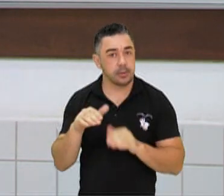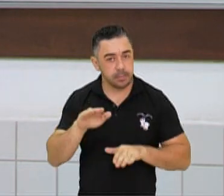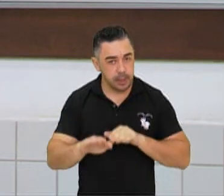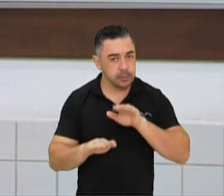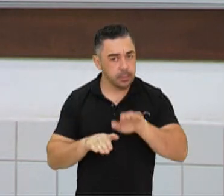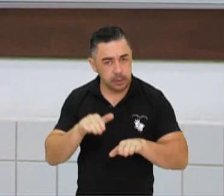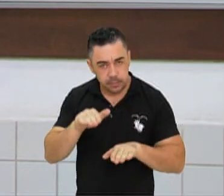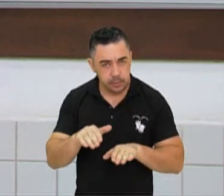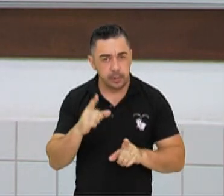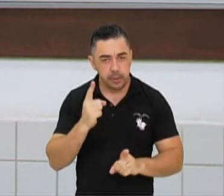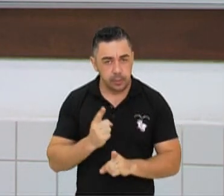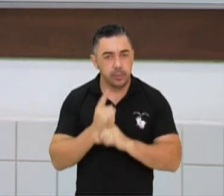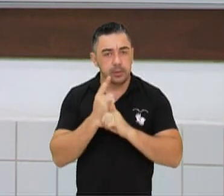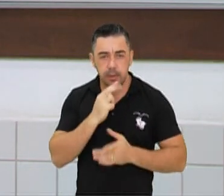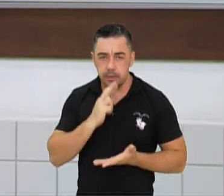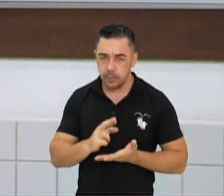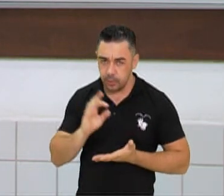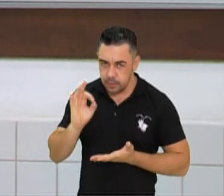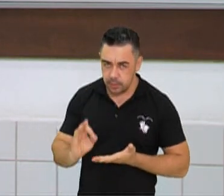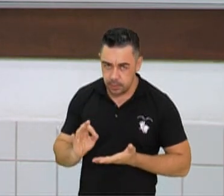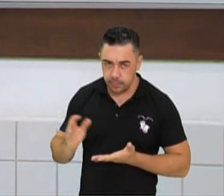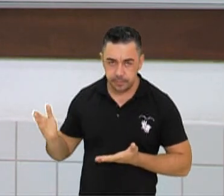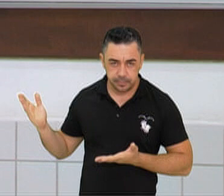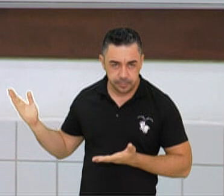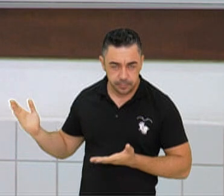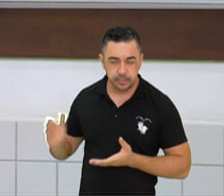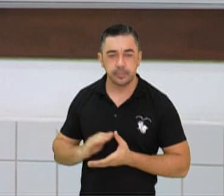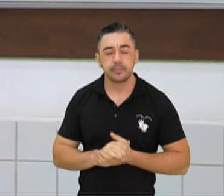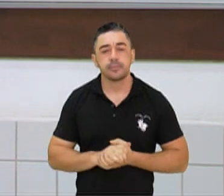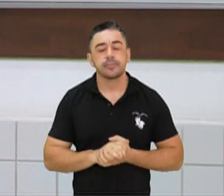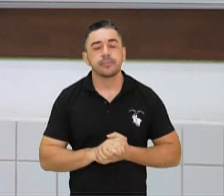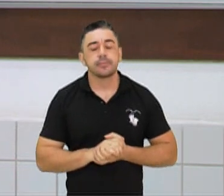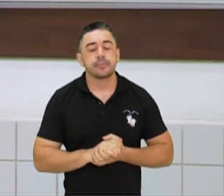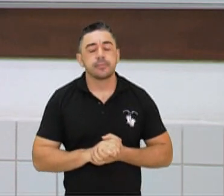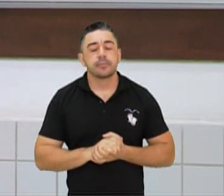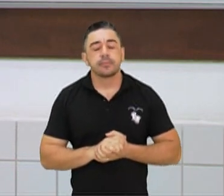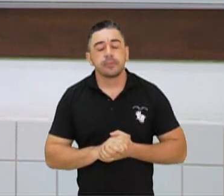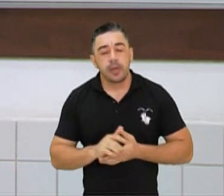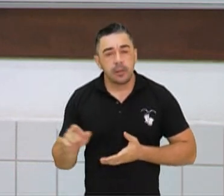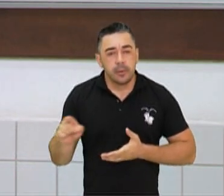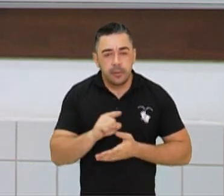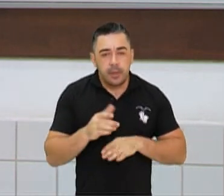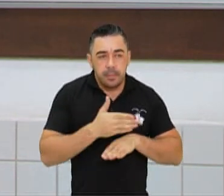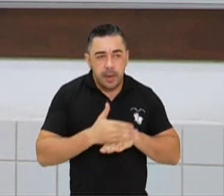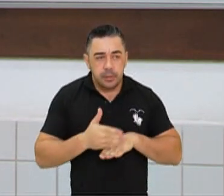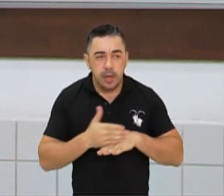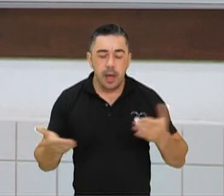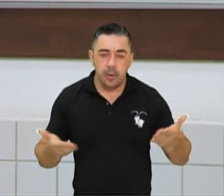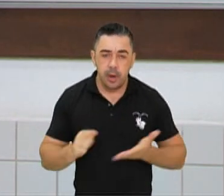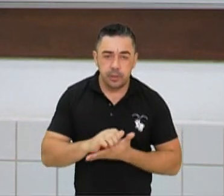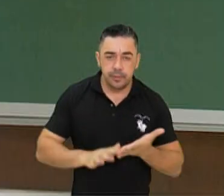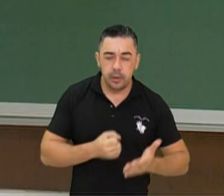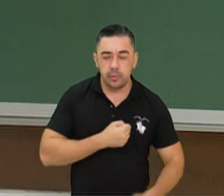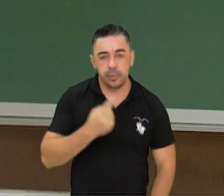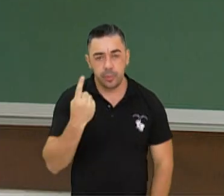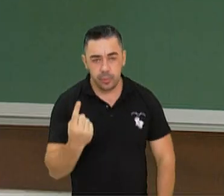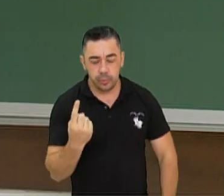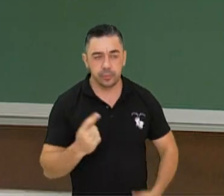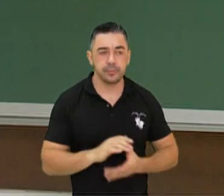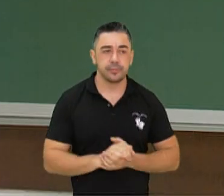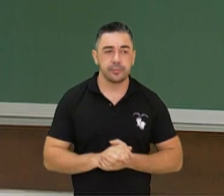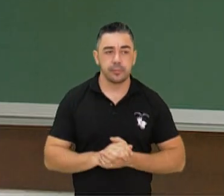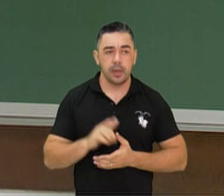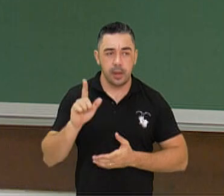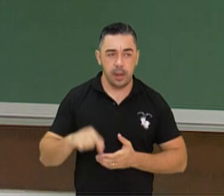passos, para poder chegar à resposta desse exercício. Então, para vocês praticarem um pouquinho, eu trouxe um exercício